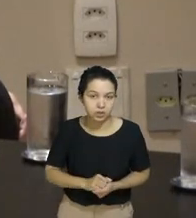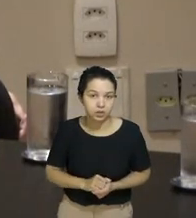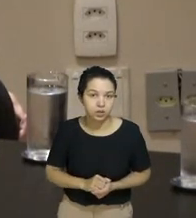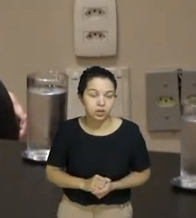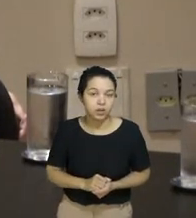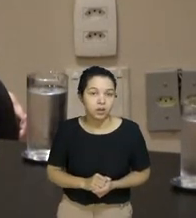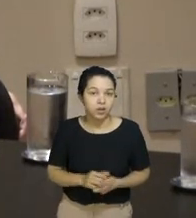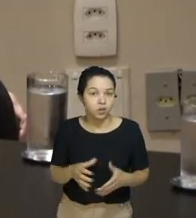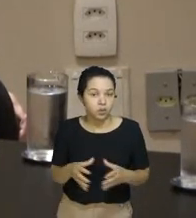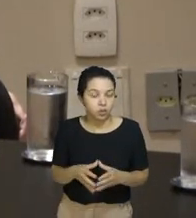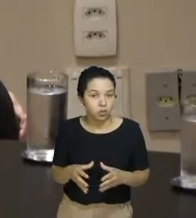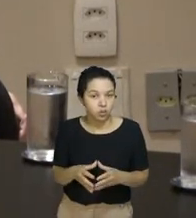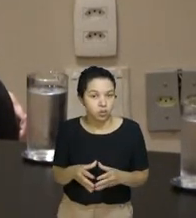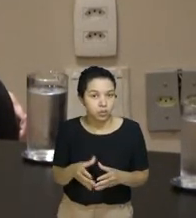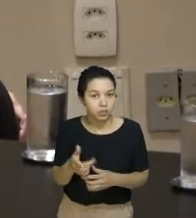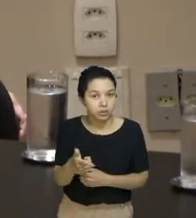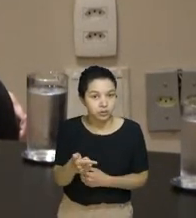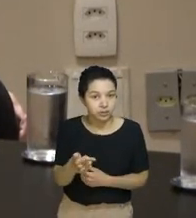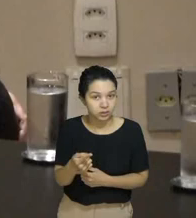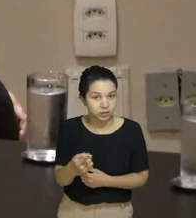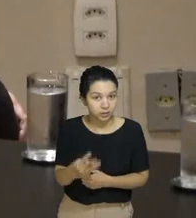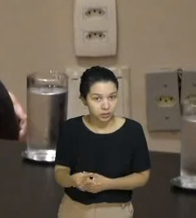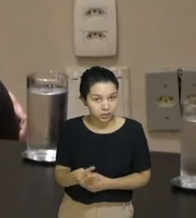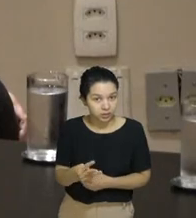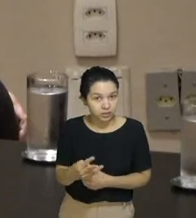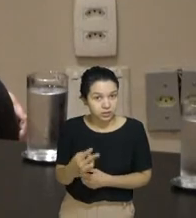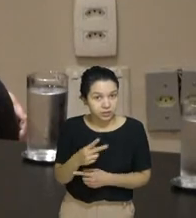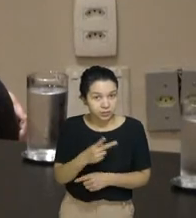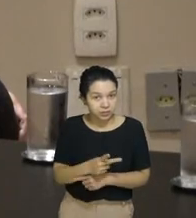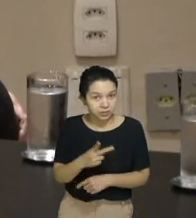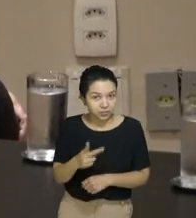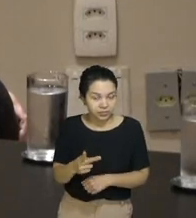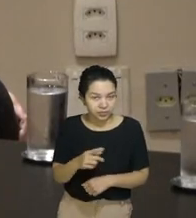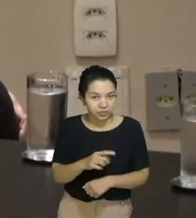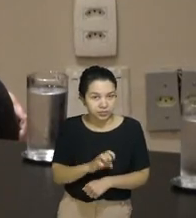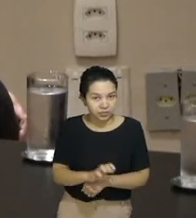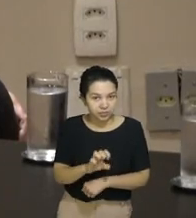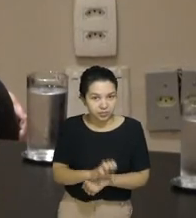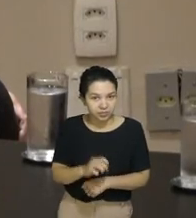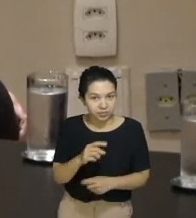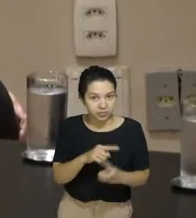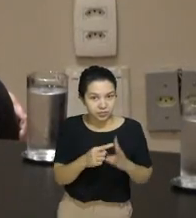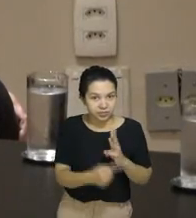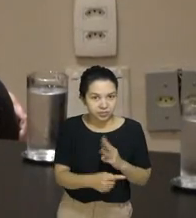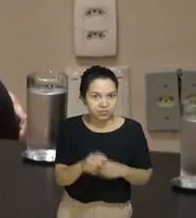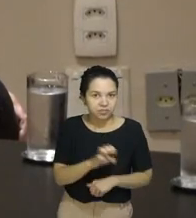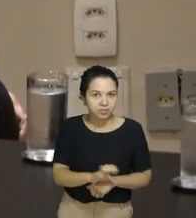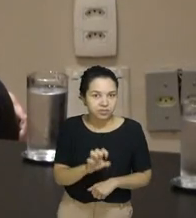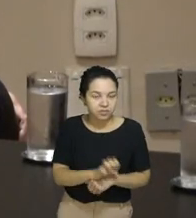de 13 mais 2 estagiárias, mais 3 estagiárias, né? Somos em 15, então,